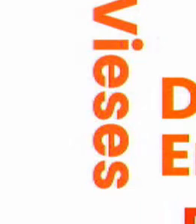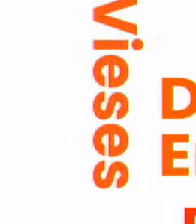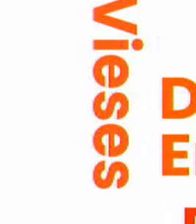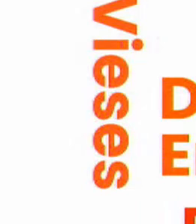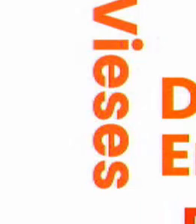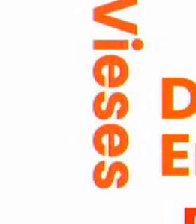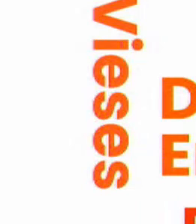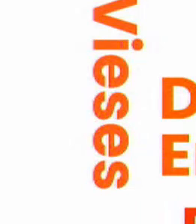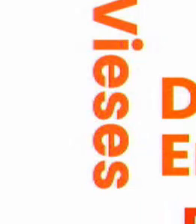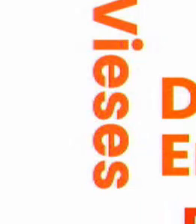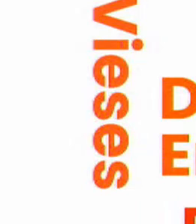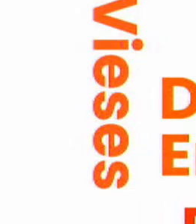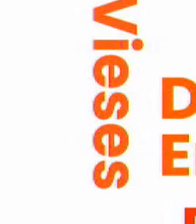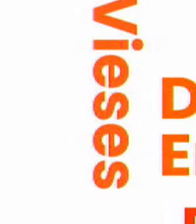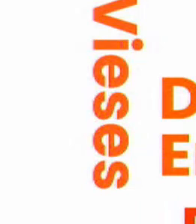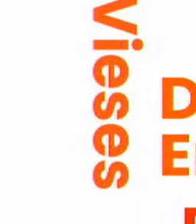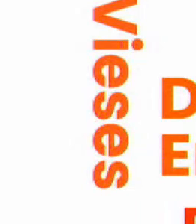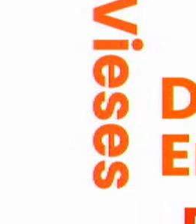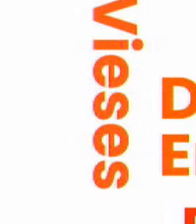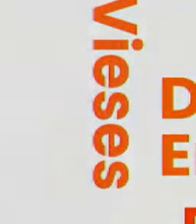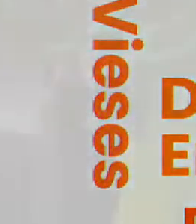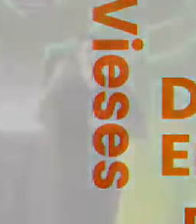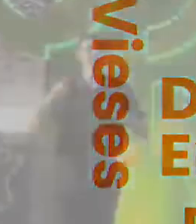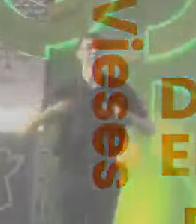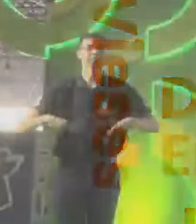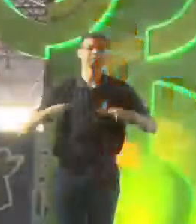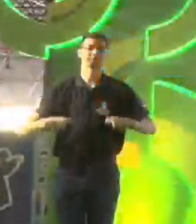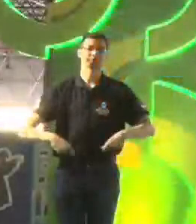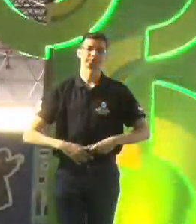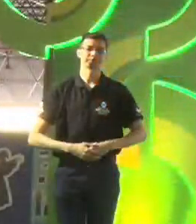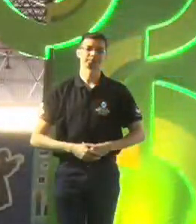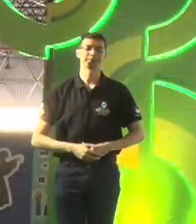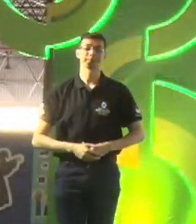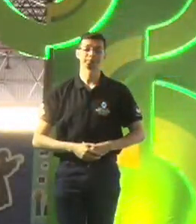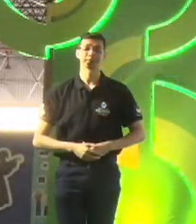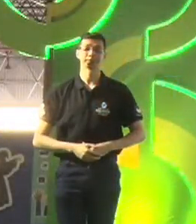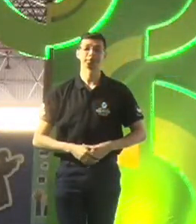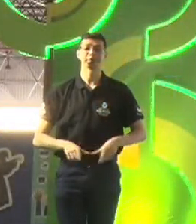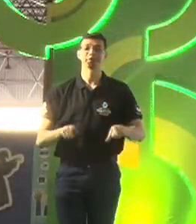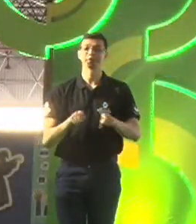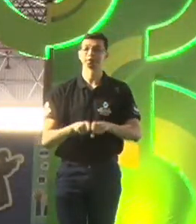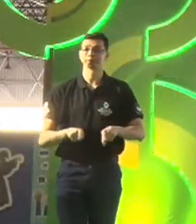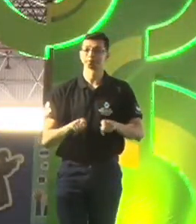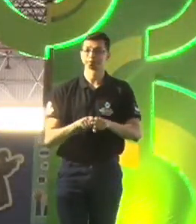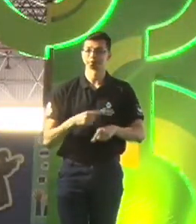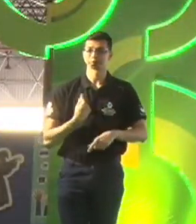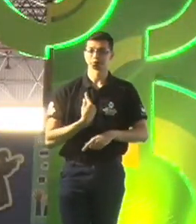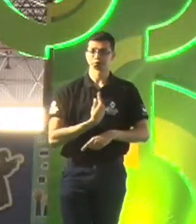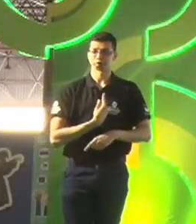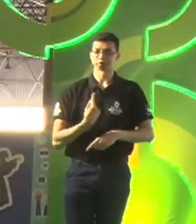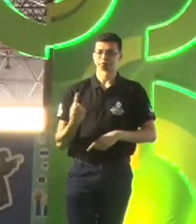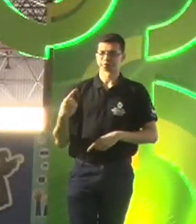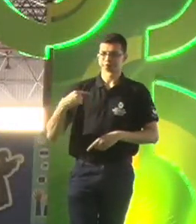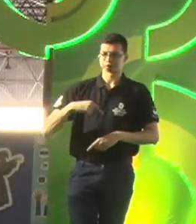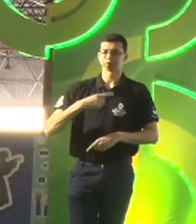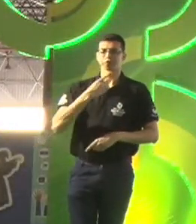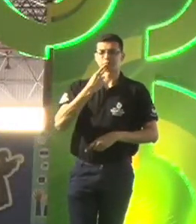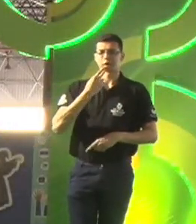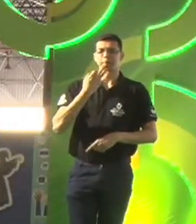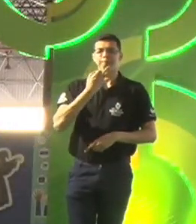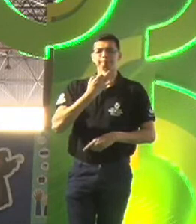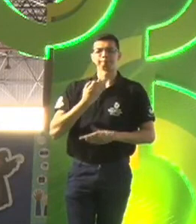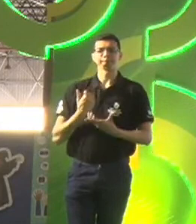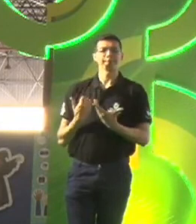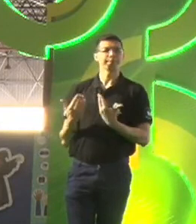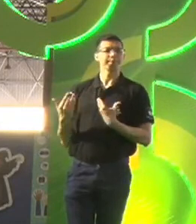futuro E aí a um exemplo que a gente tava comentando vindo para cá imagina o seguinte tem um